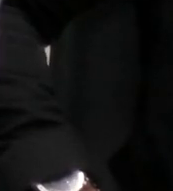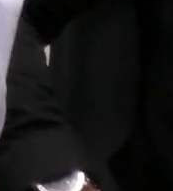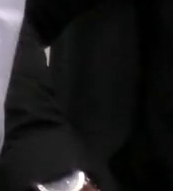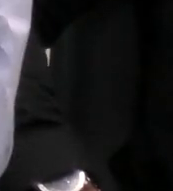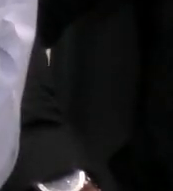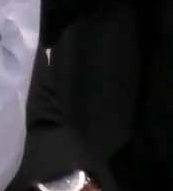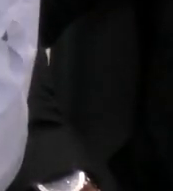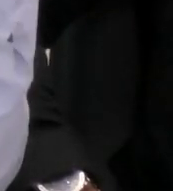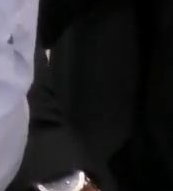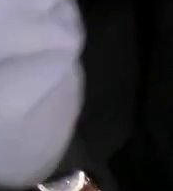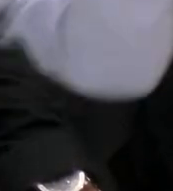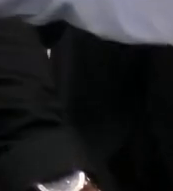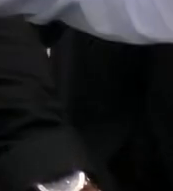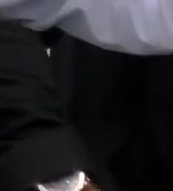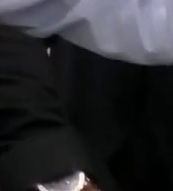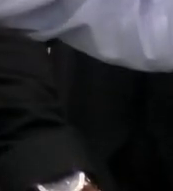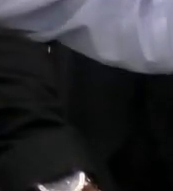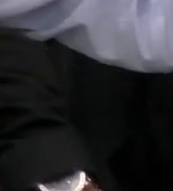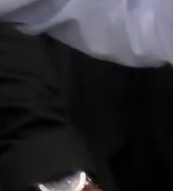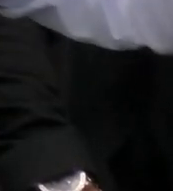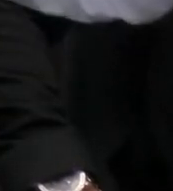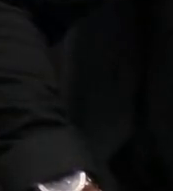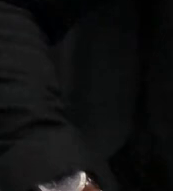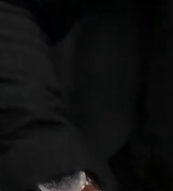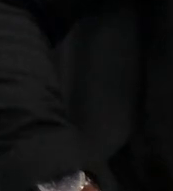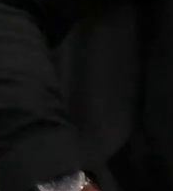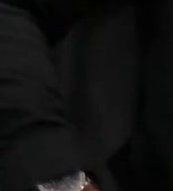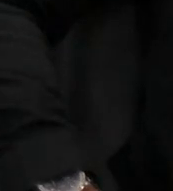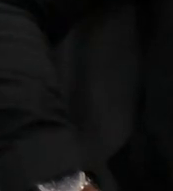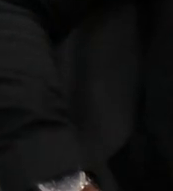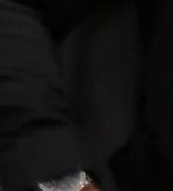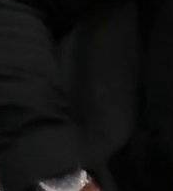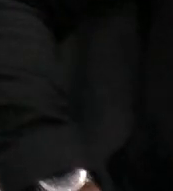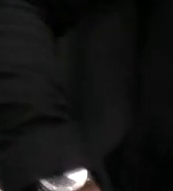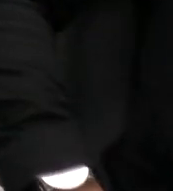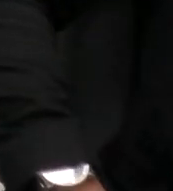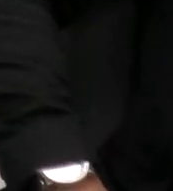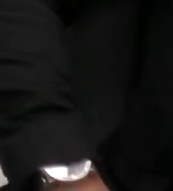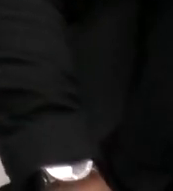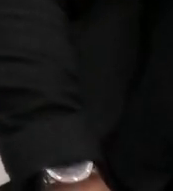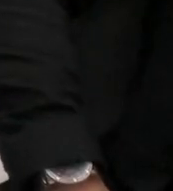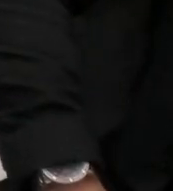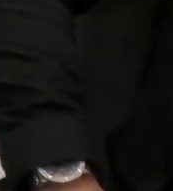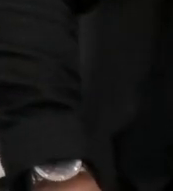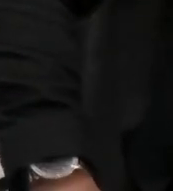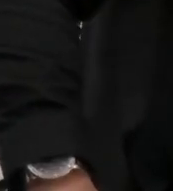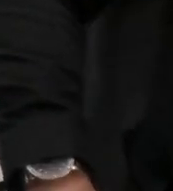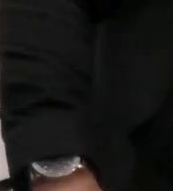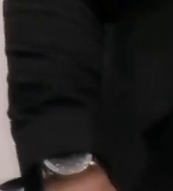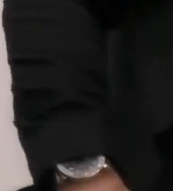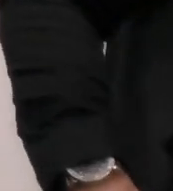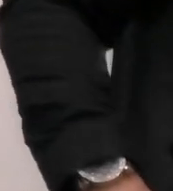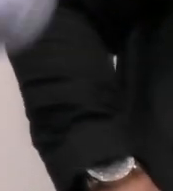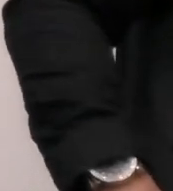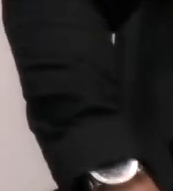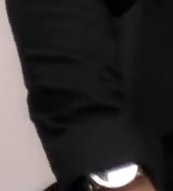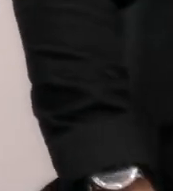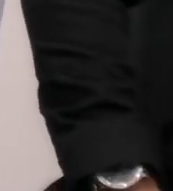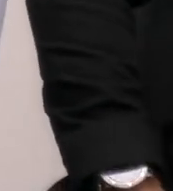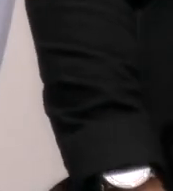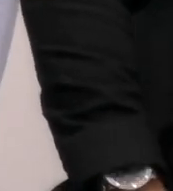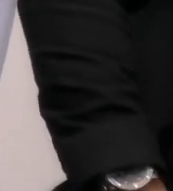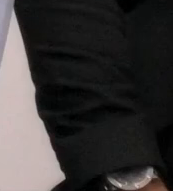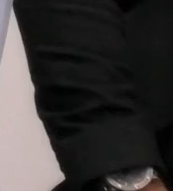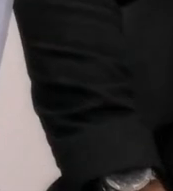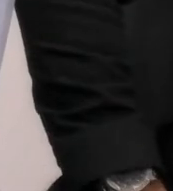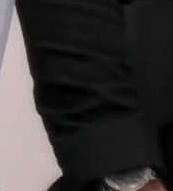2011 não foi capaz de prevenir esses eventos lamentáveis, né? Lamentáveis que foram mostrados